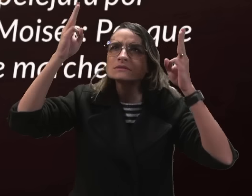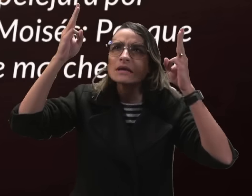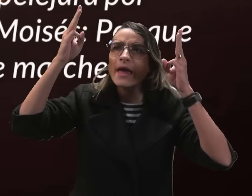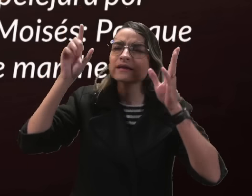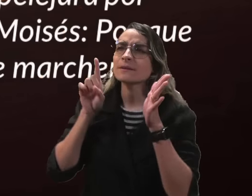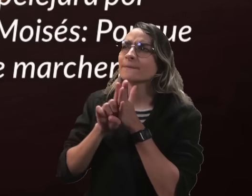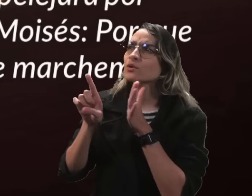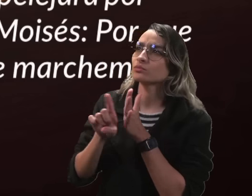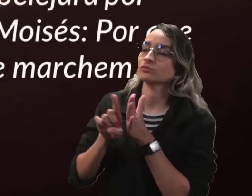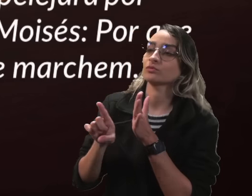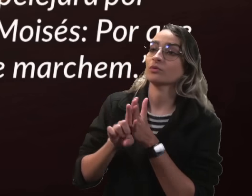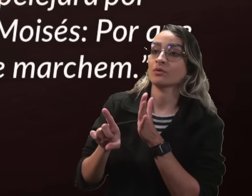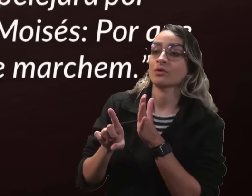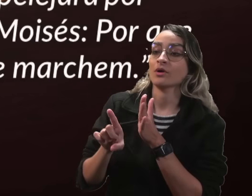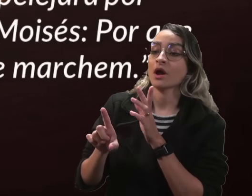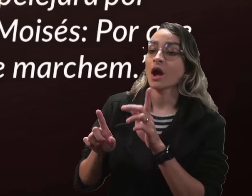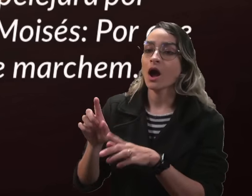marchem